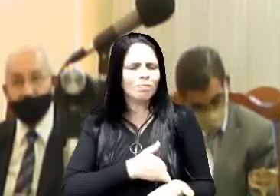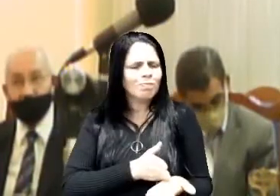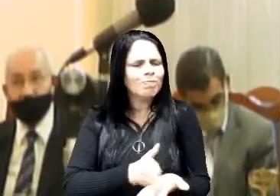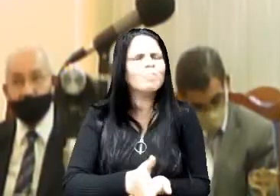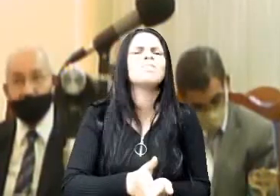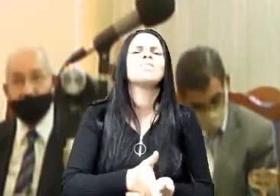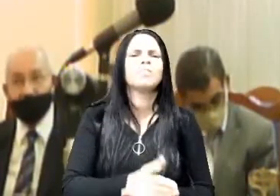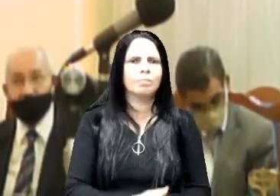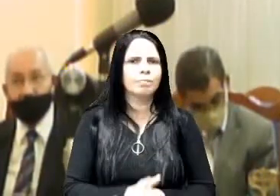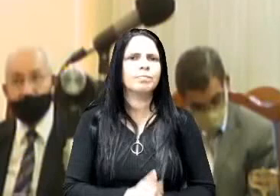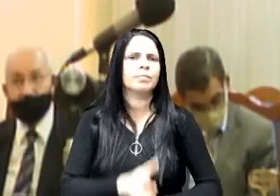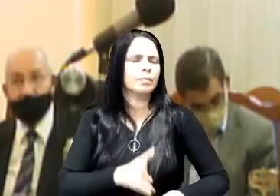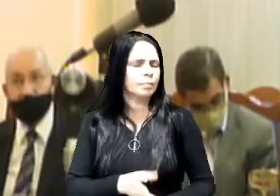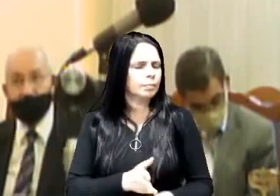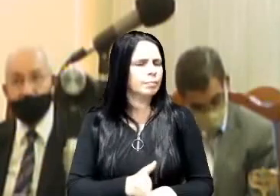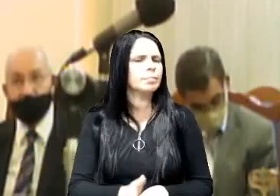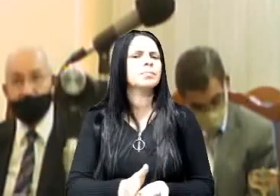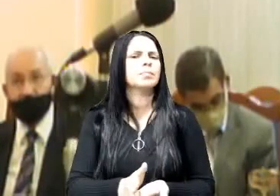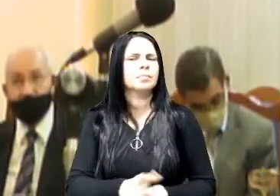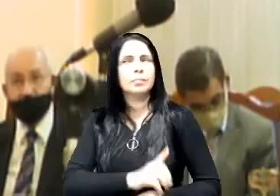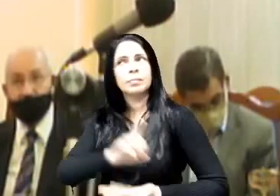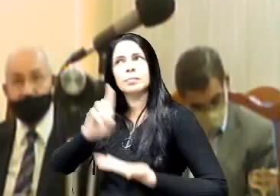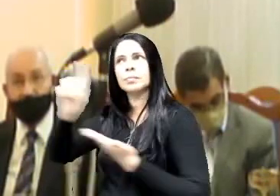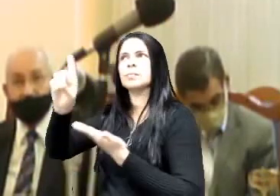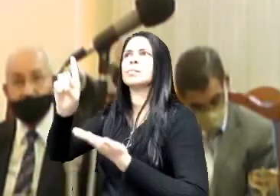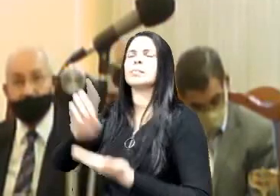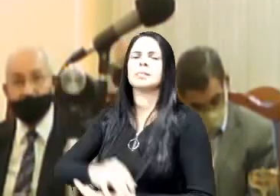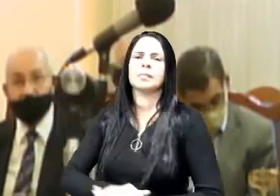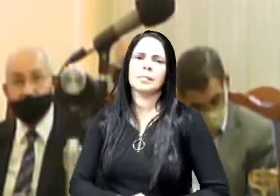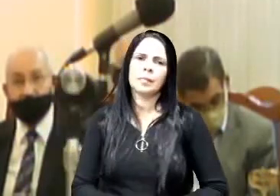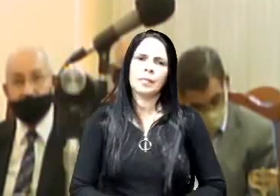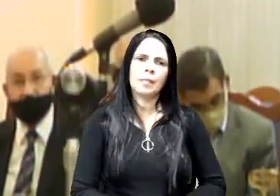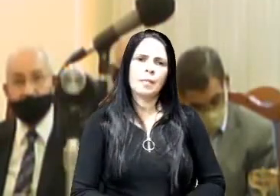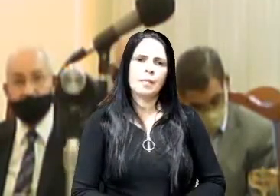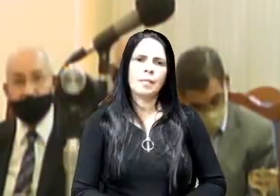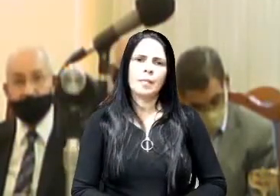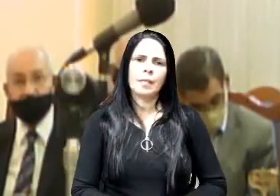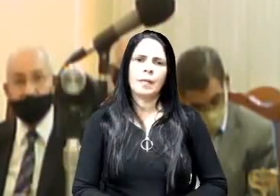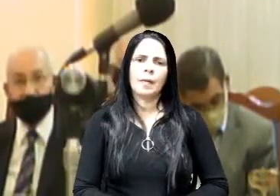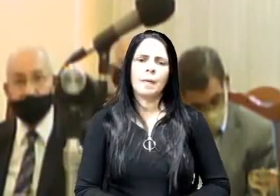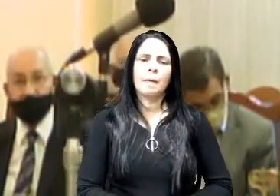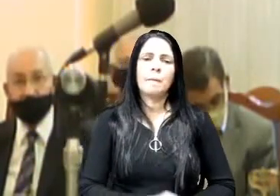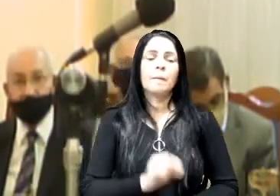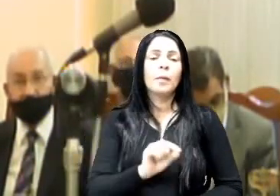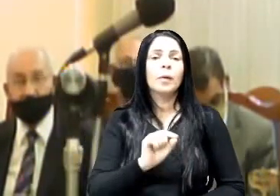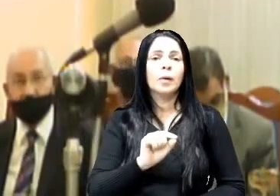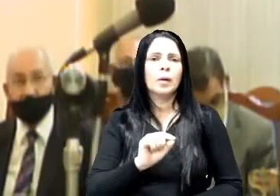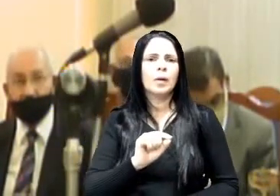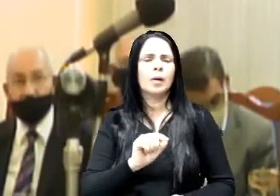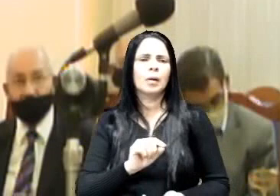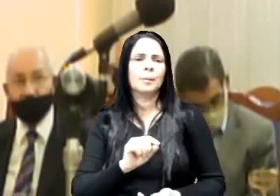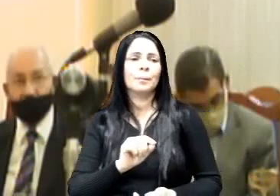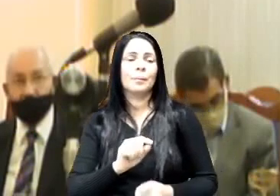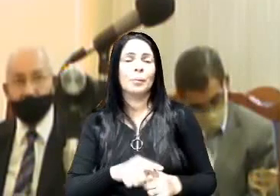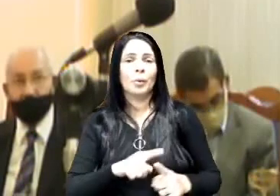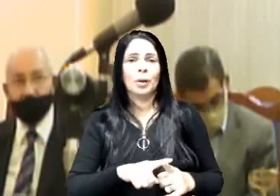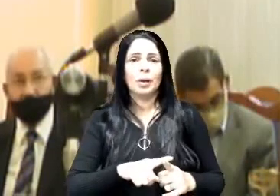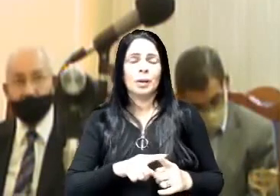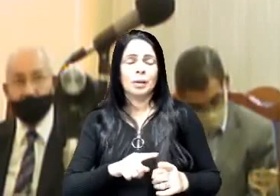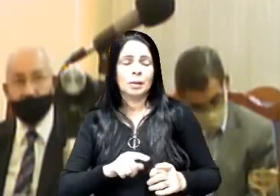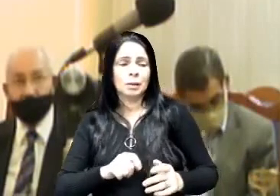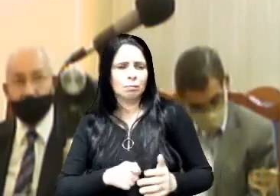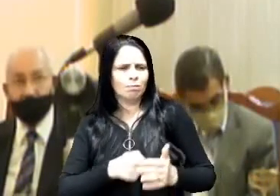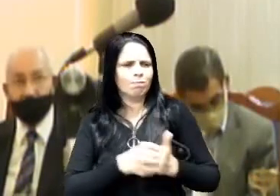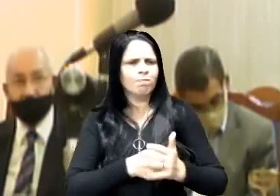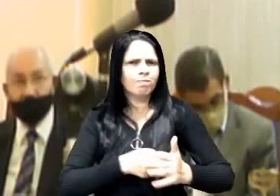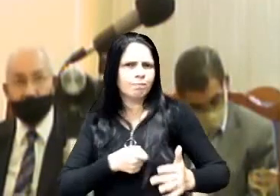permanecer em Deus. Não é? Isso exige algo mais de cada um de nós. E